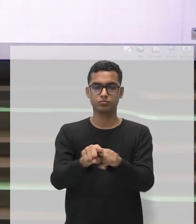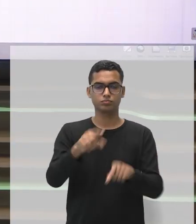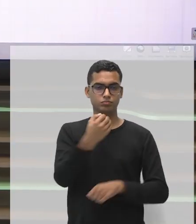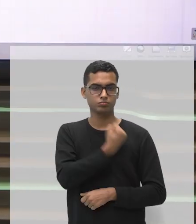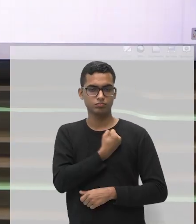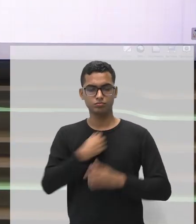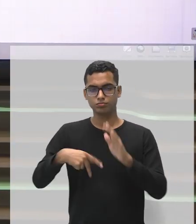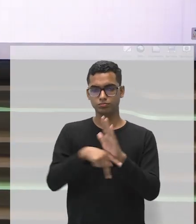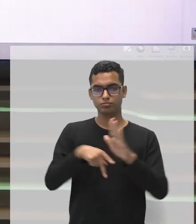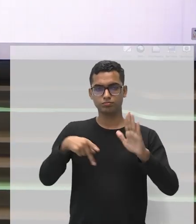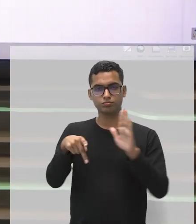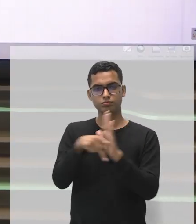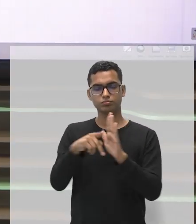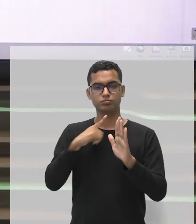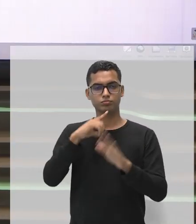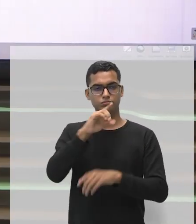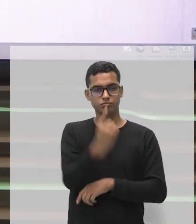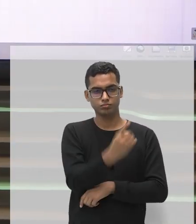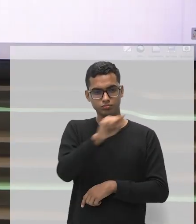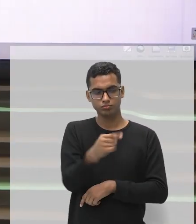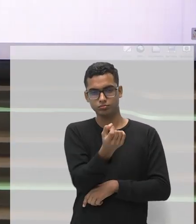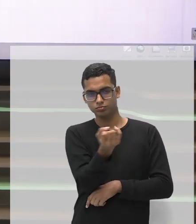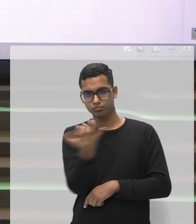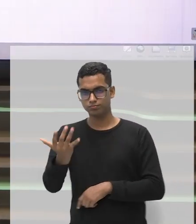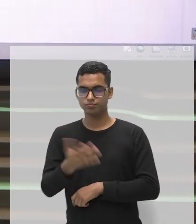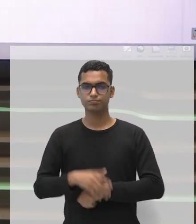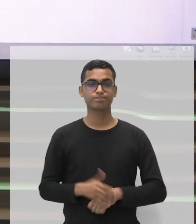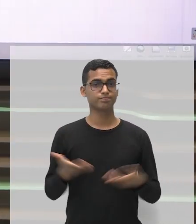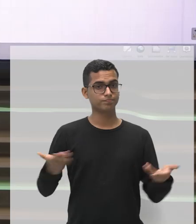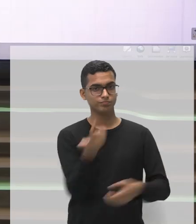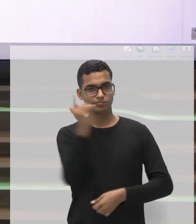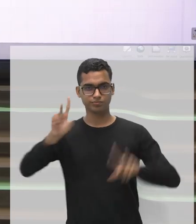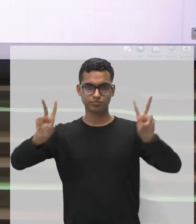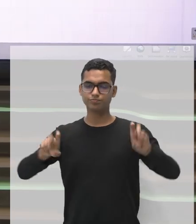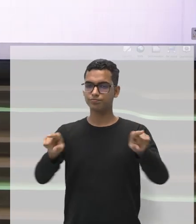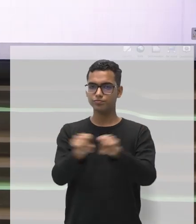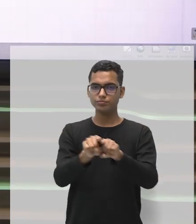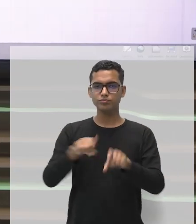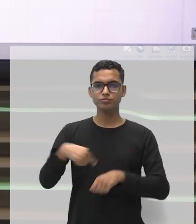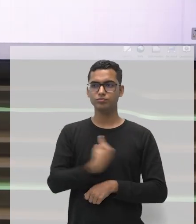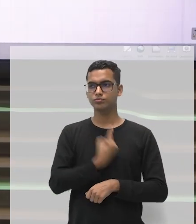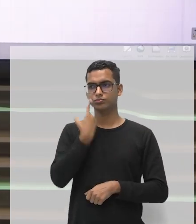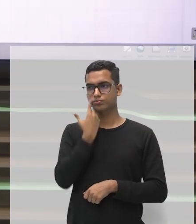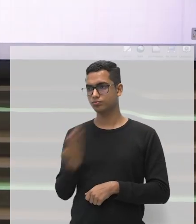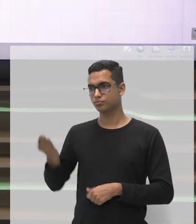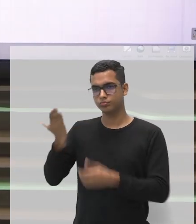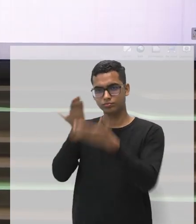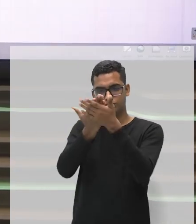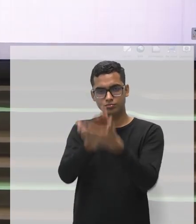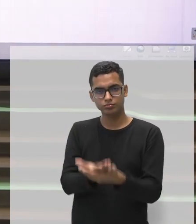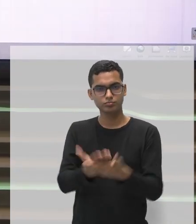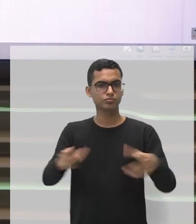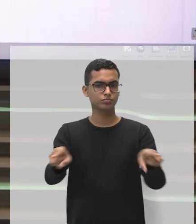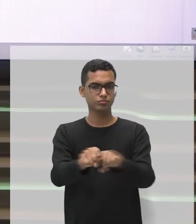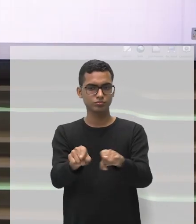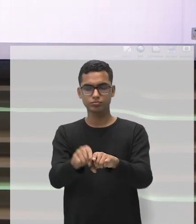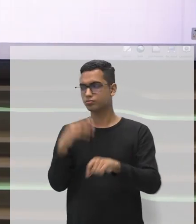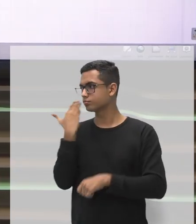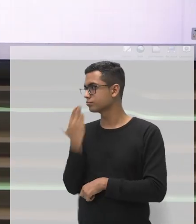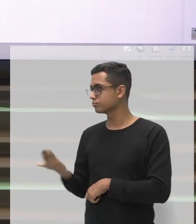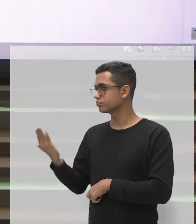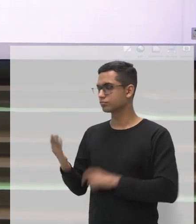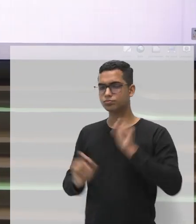com números decimais, tá bom? Agora a gente vai tratar um outro tema que também nós abordamos durante a nossa aula, que foi a questão